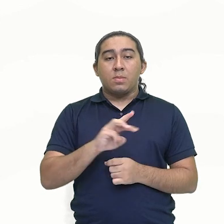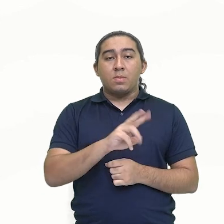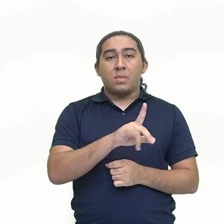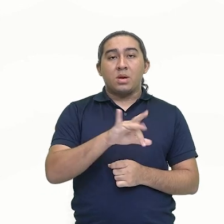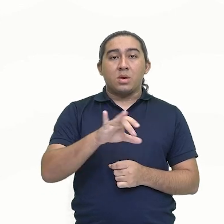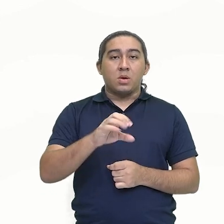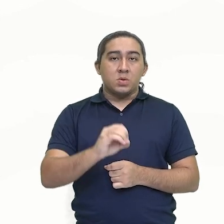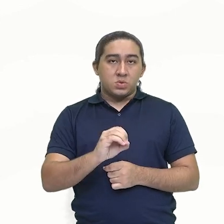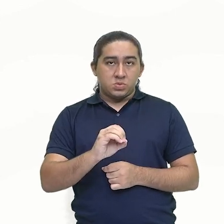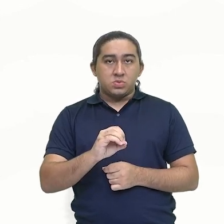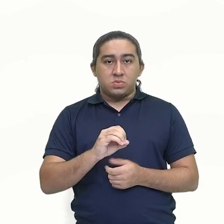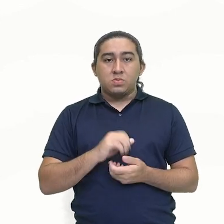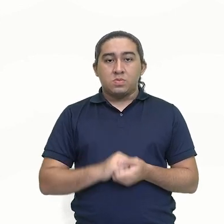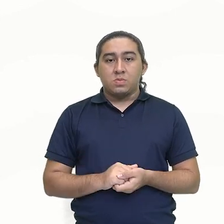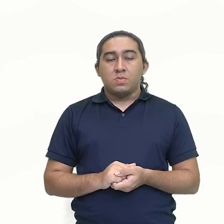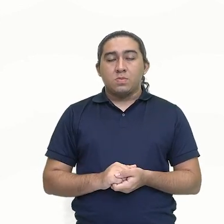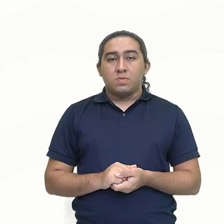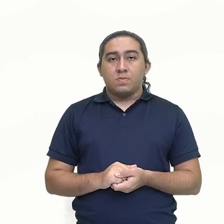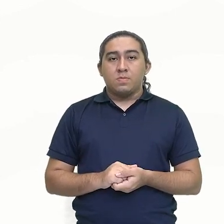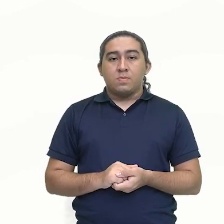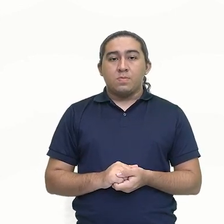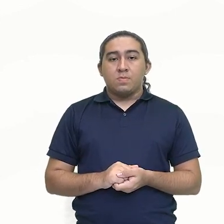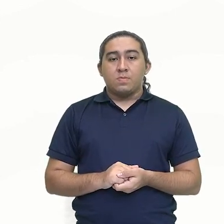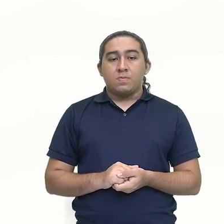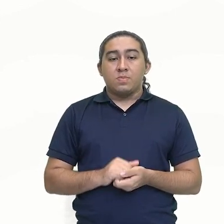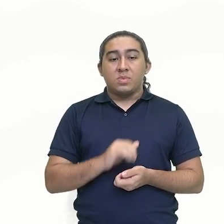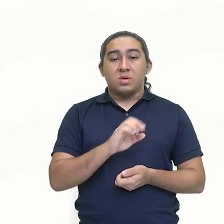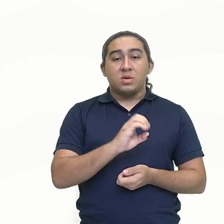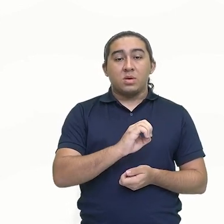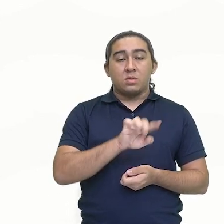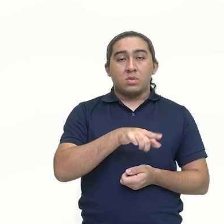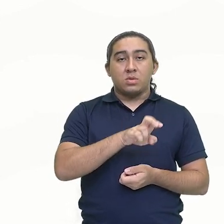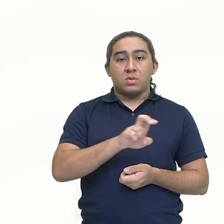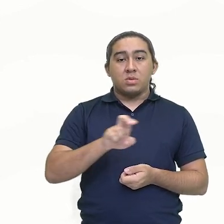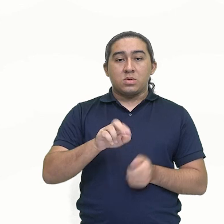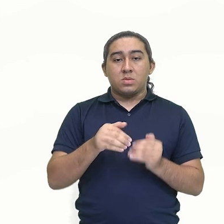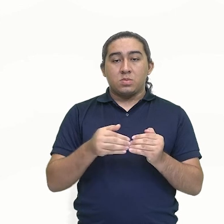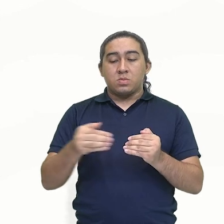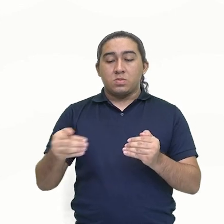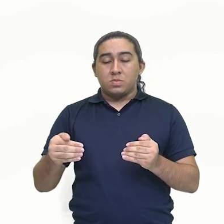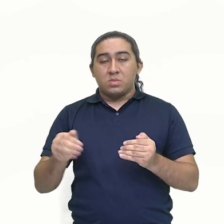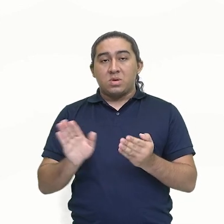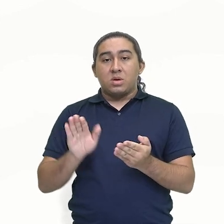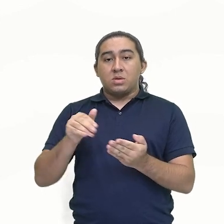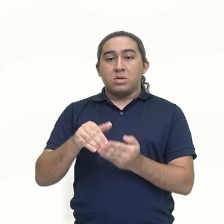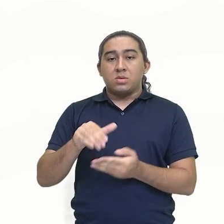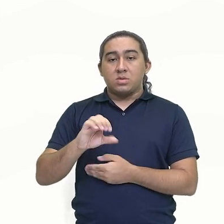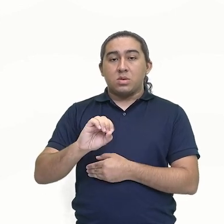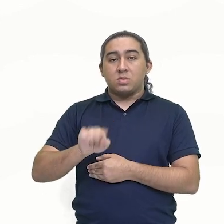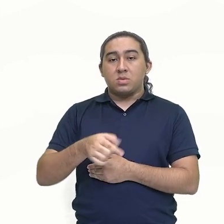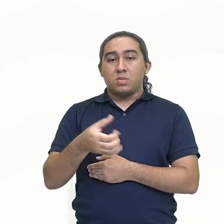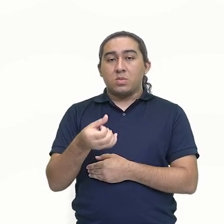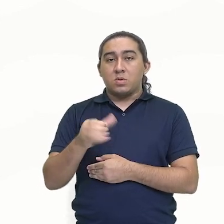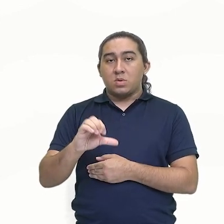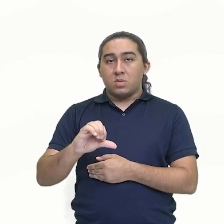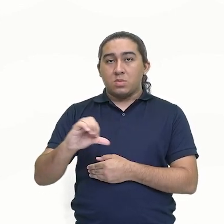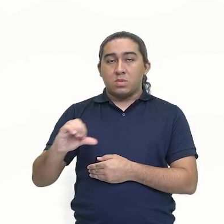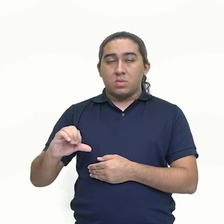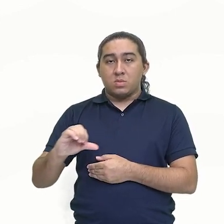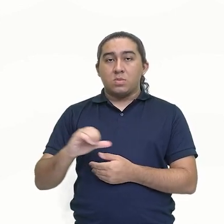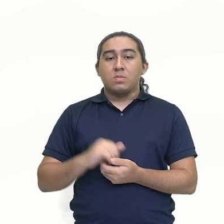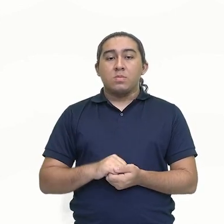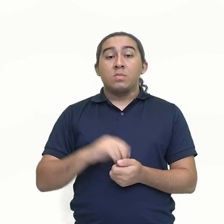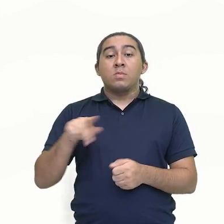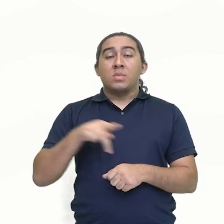médio desenvolvimento humano, que vão a partir de 0,55 até 0,69,